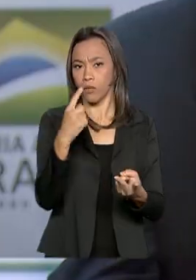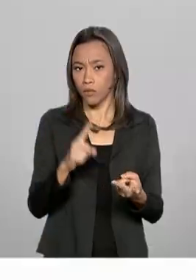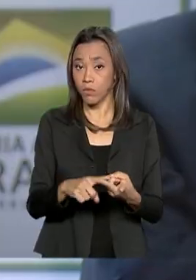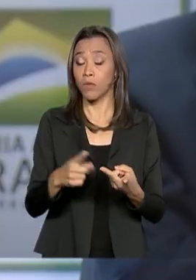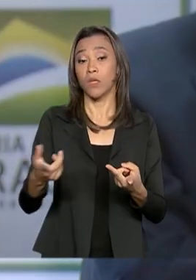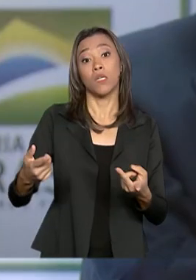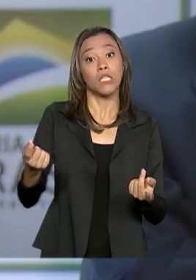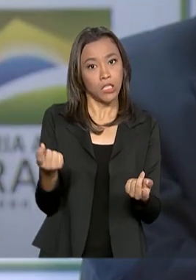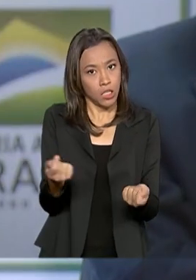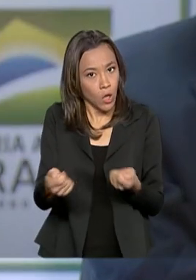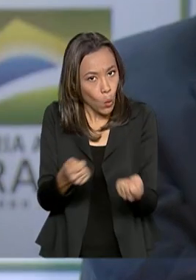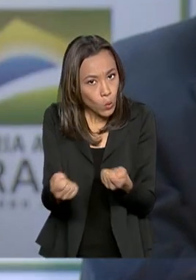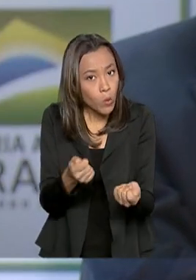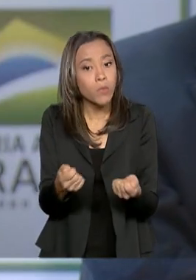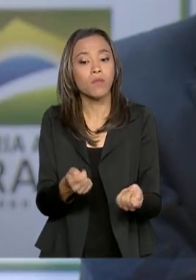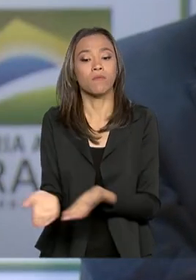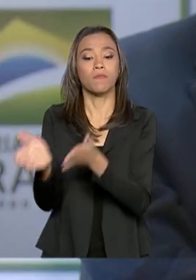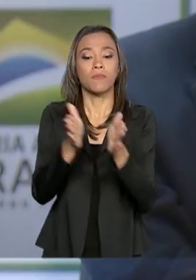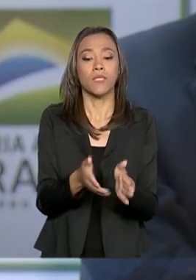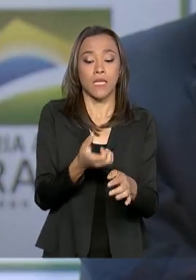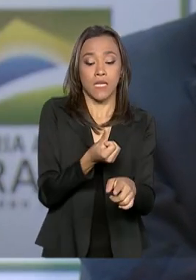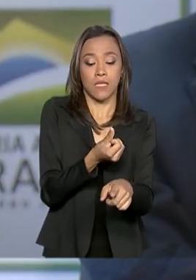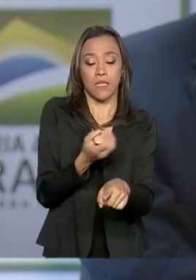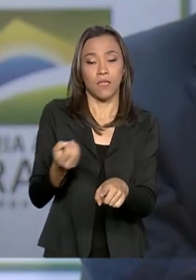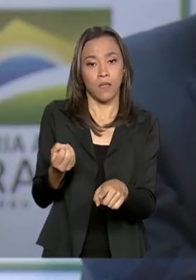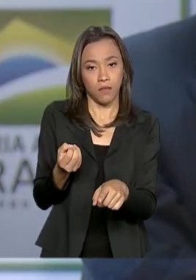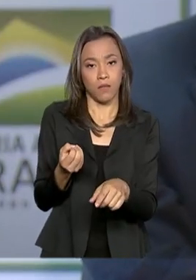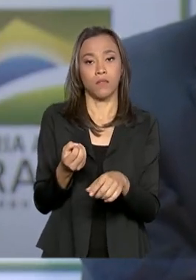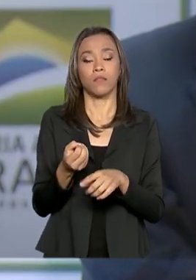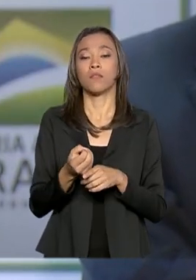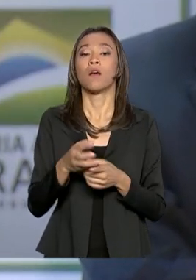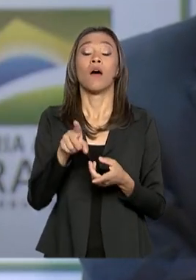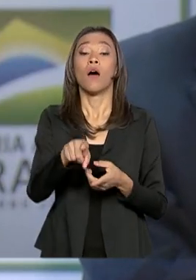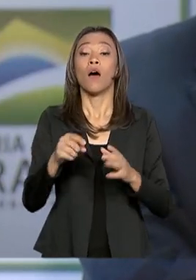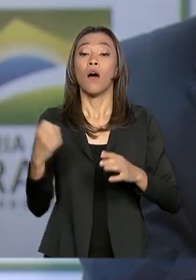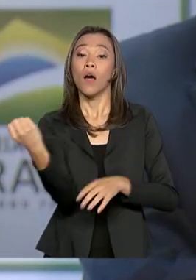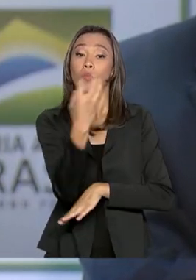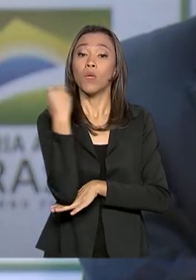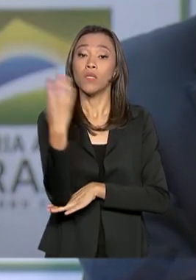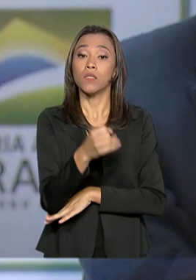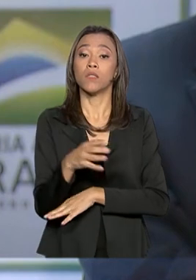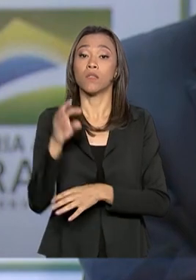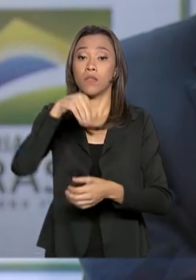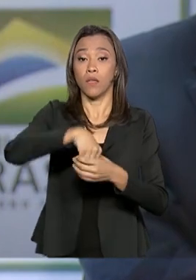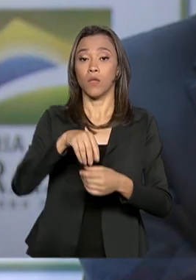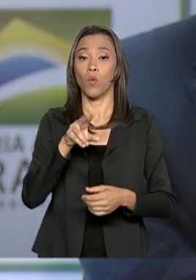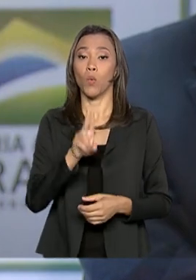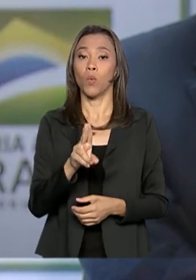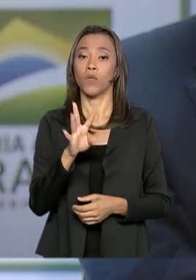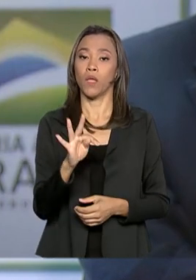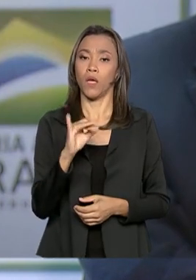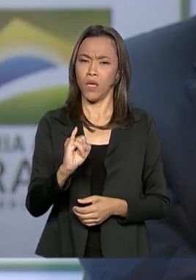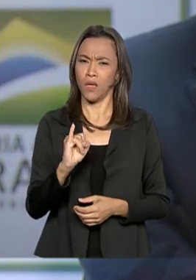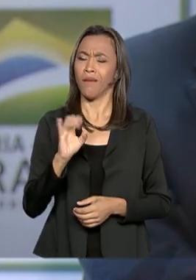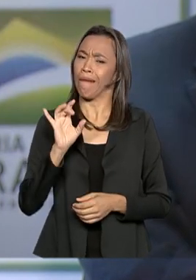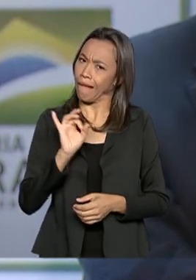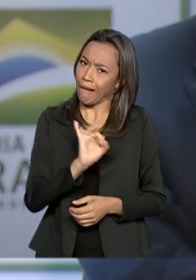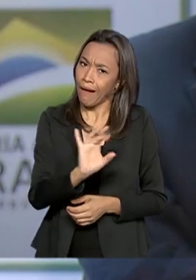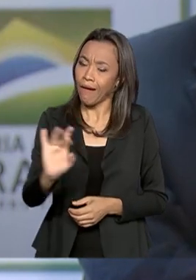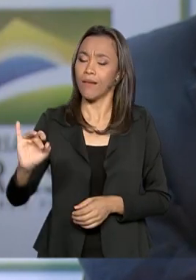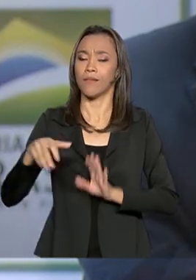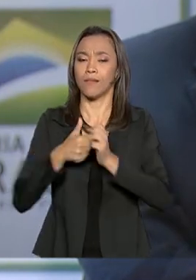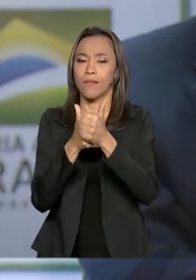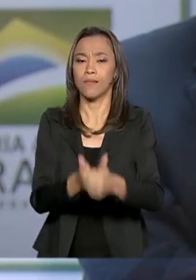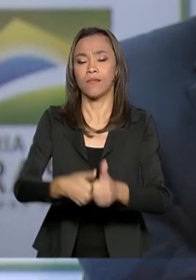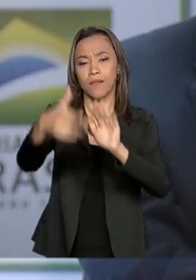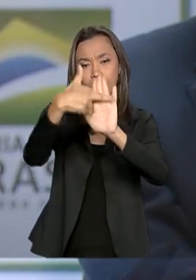economia, 600 ambulâncias com UTIs mandadas para todo o território nacional. Cada uma de acordo com o critério técnico